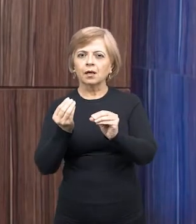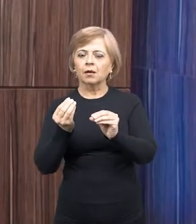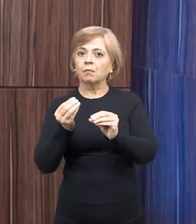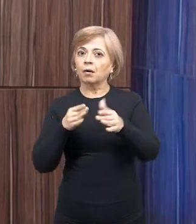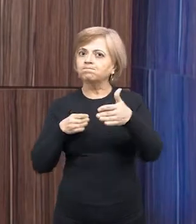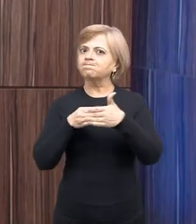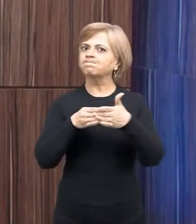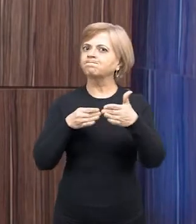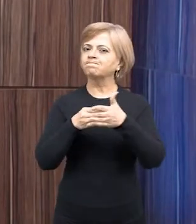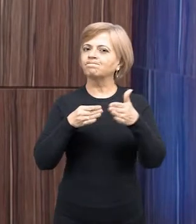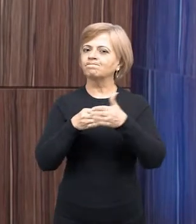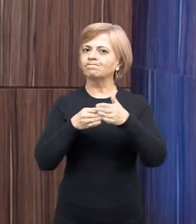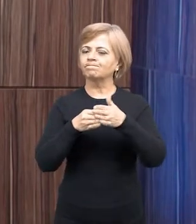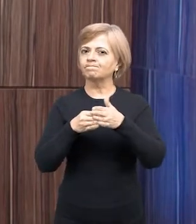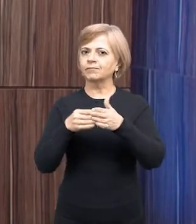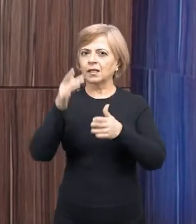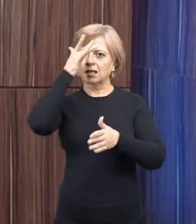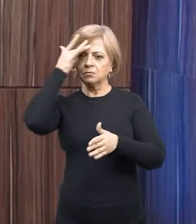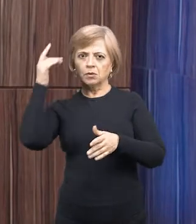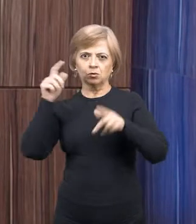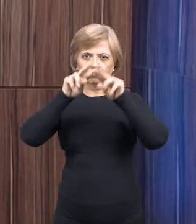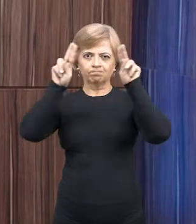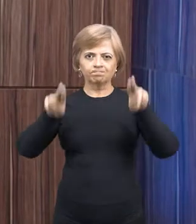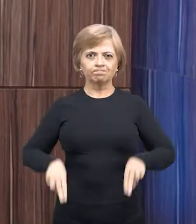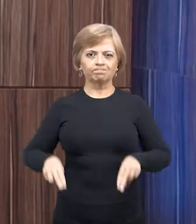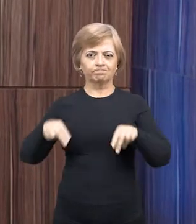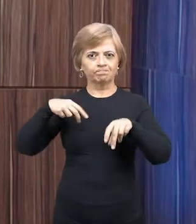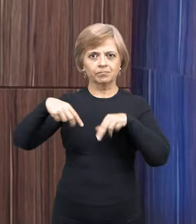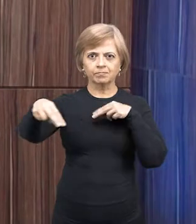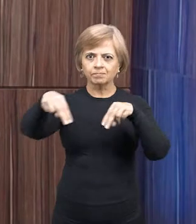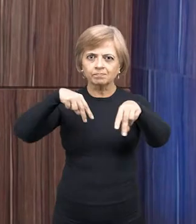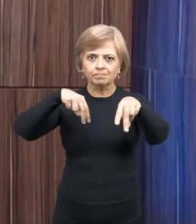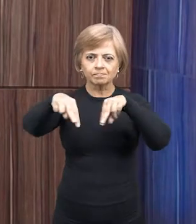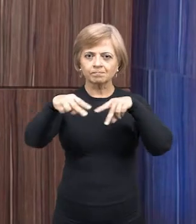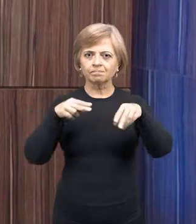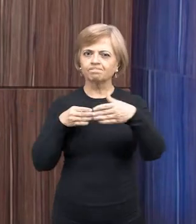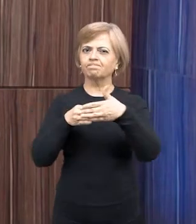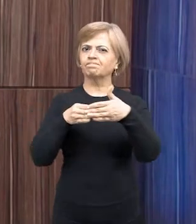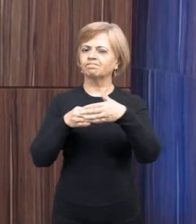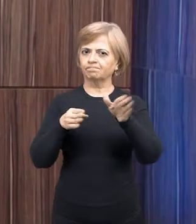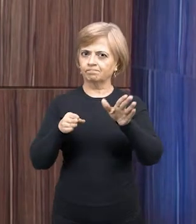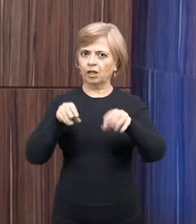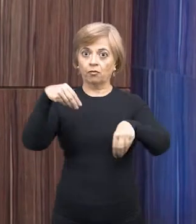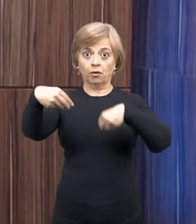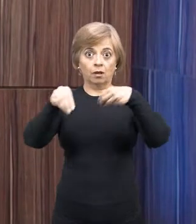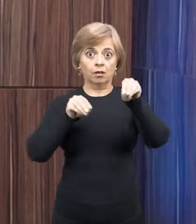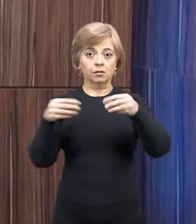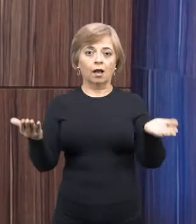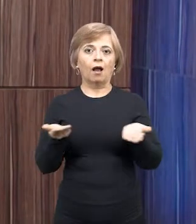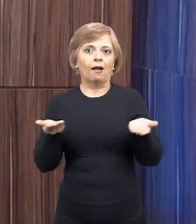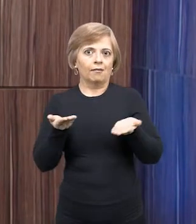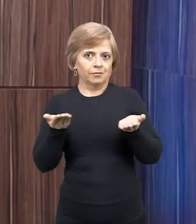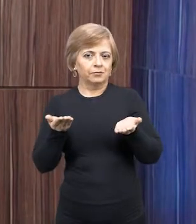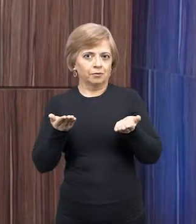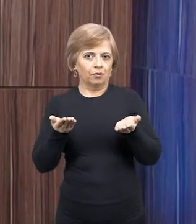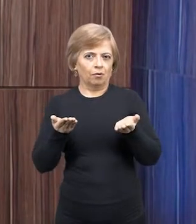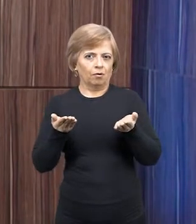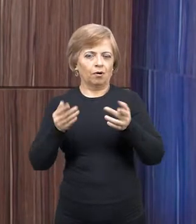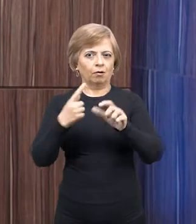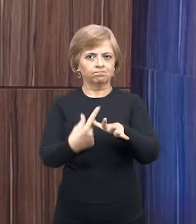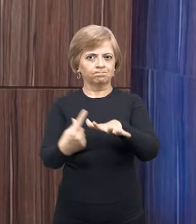e externa entre seus membros e servidores. No entanto, com a flexibilização do isolamento social,